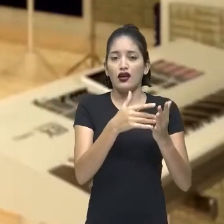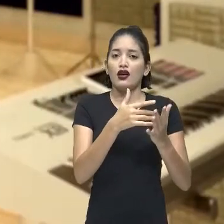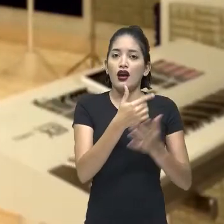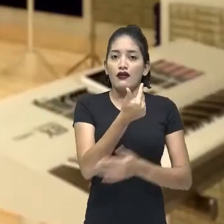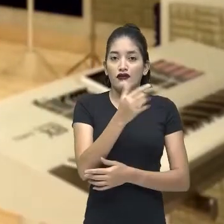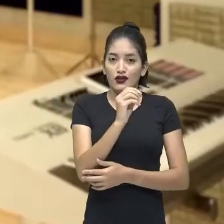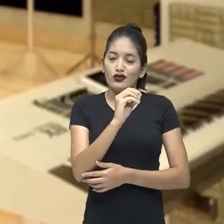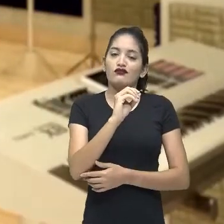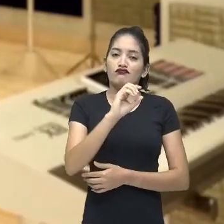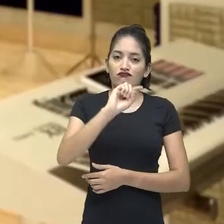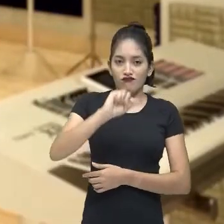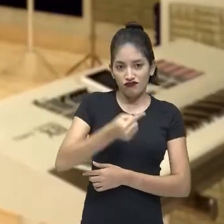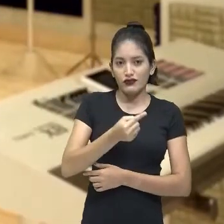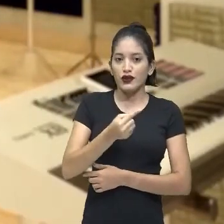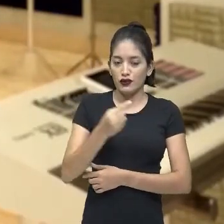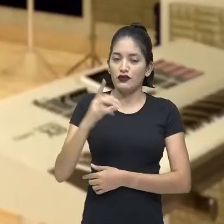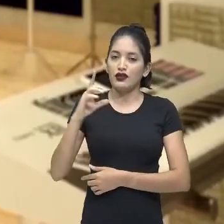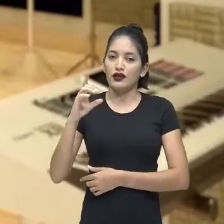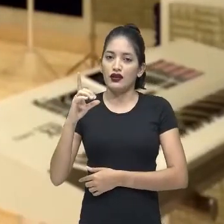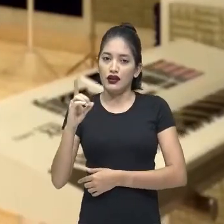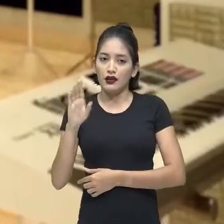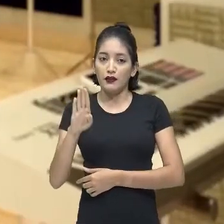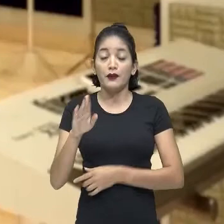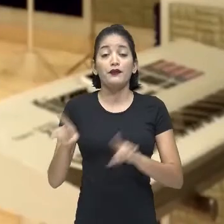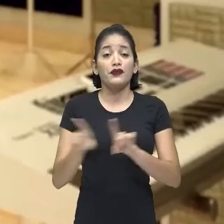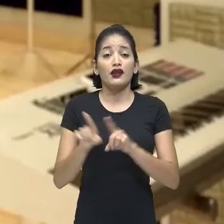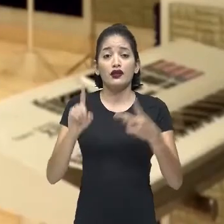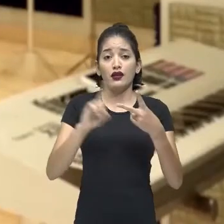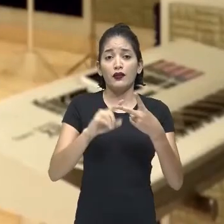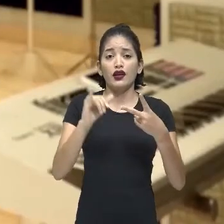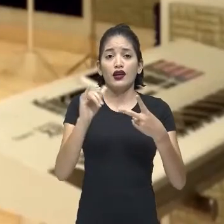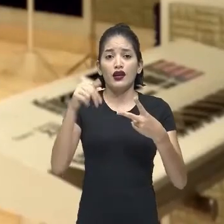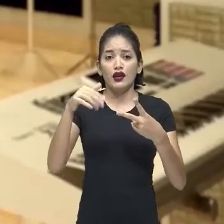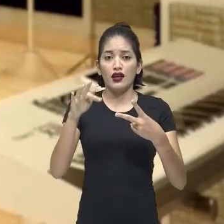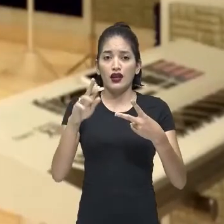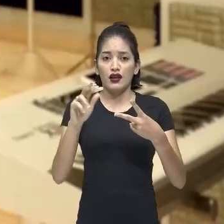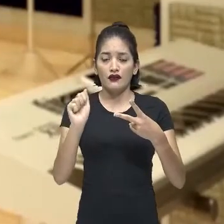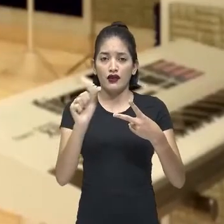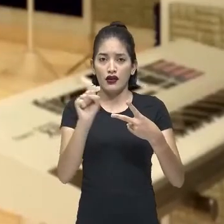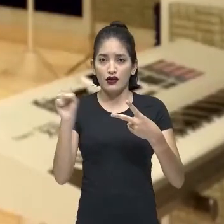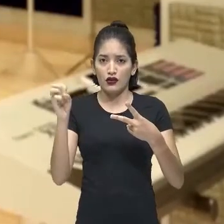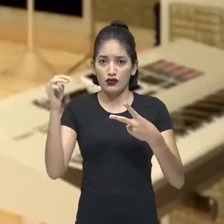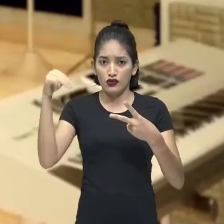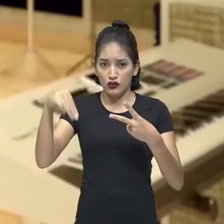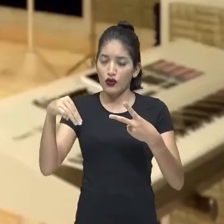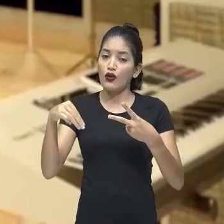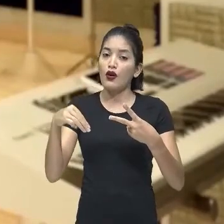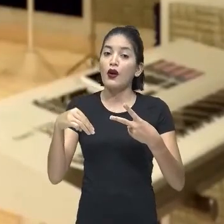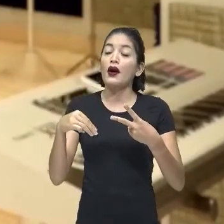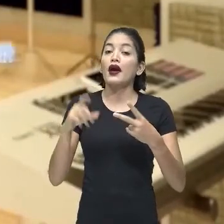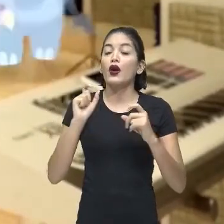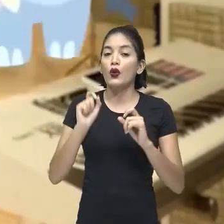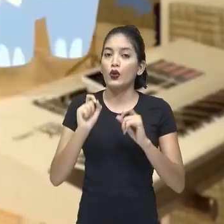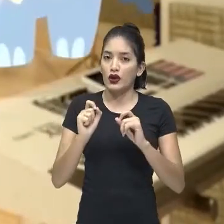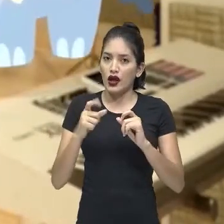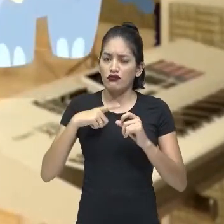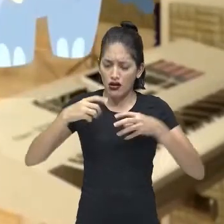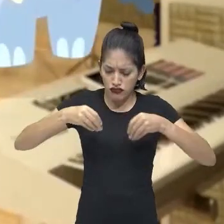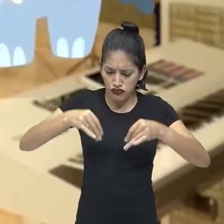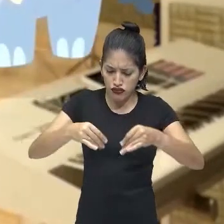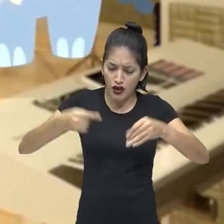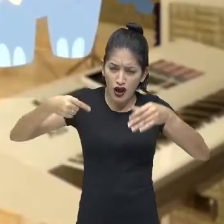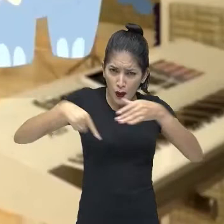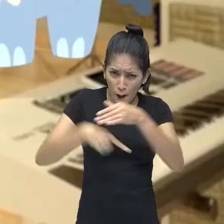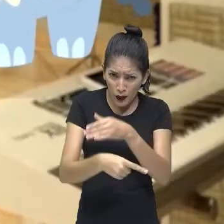20 mil decibéis. E nós temos os infrassons, que são sons produzidos, por exemplo, pelas placas tectônicas. Os